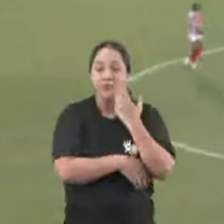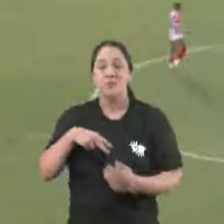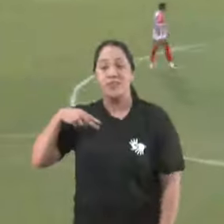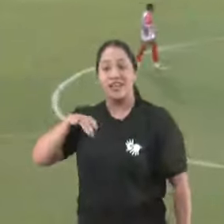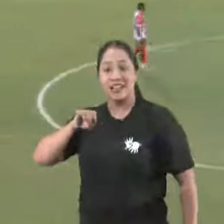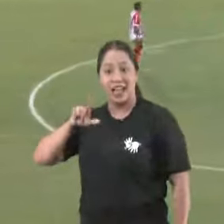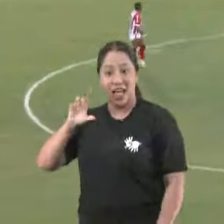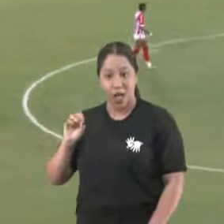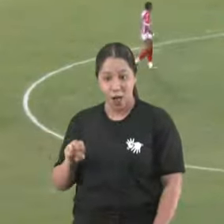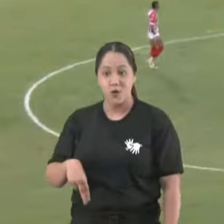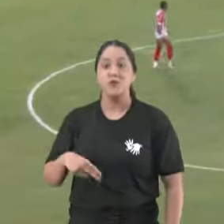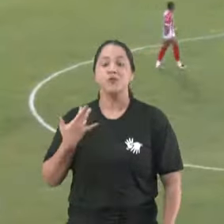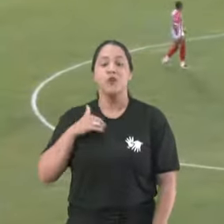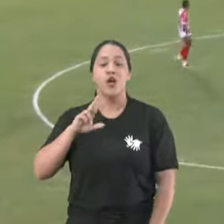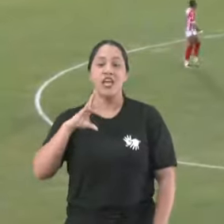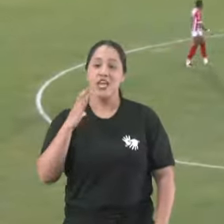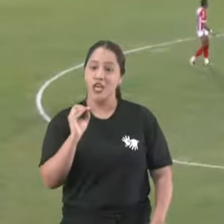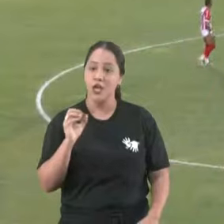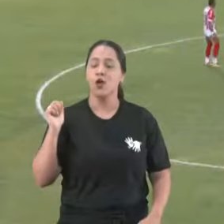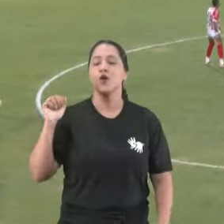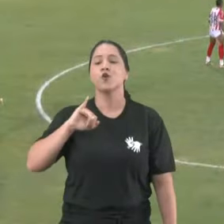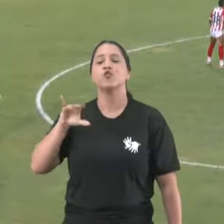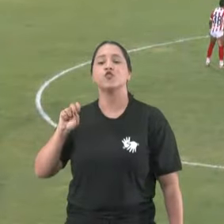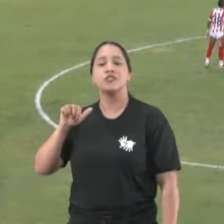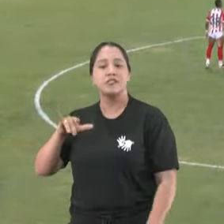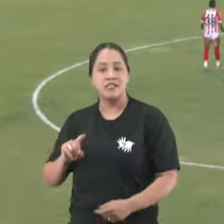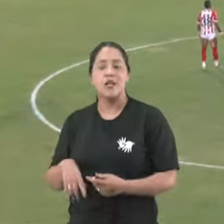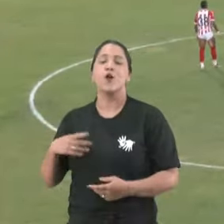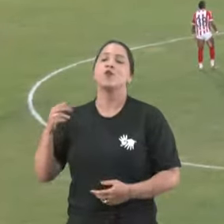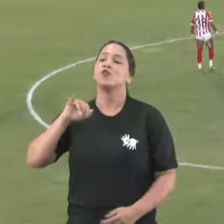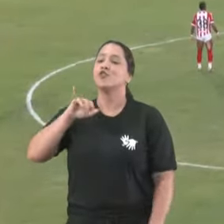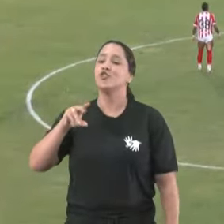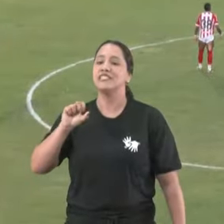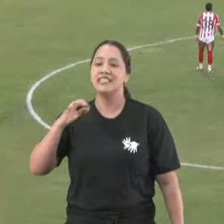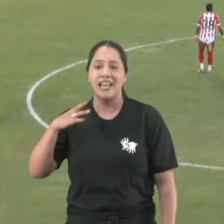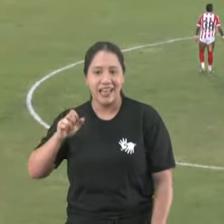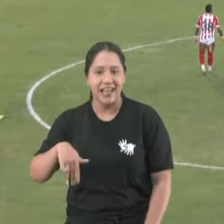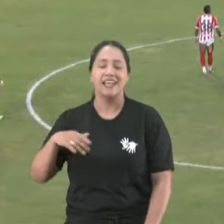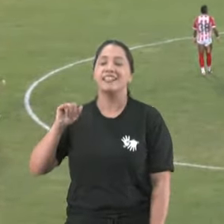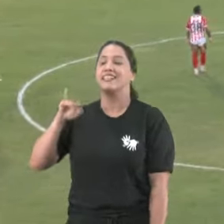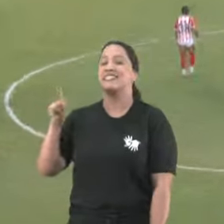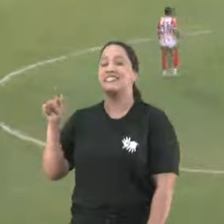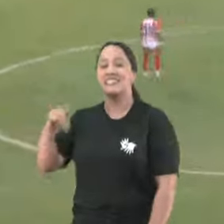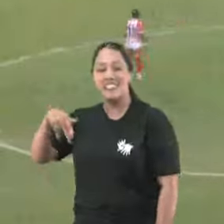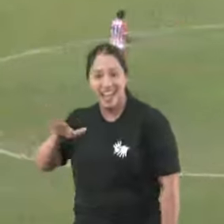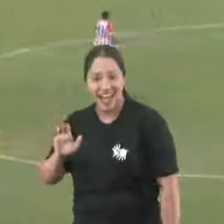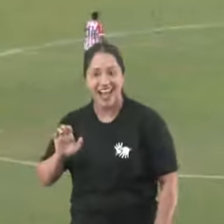Nelson Braga, Rico Pereira, Josias Antônio, Juscelene Nolasco, Isaac Alves,